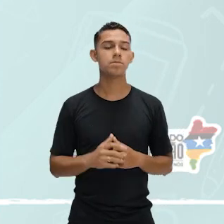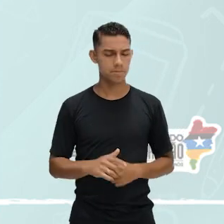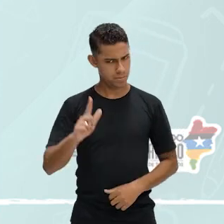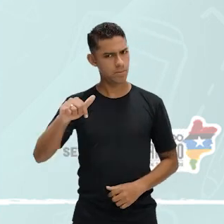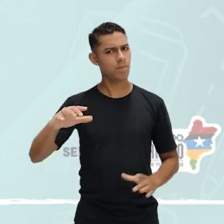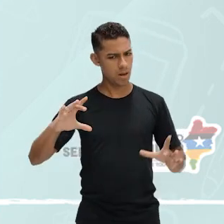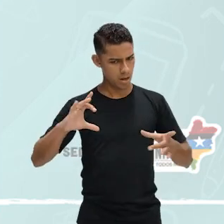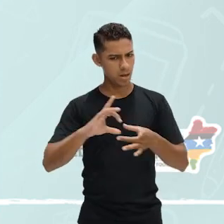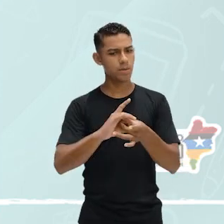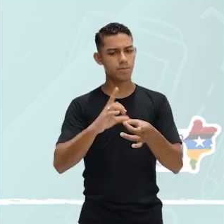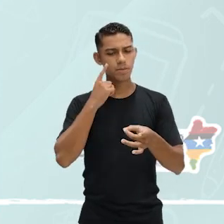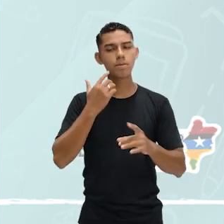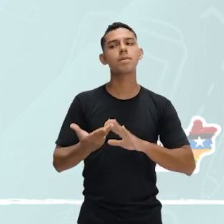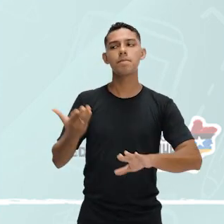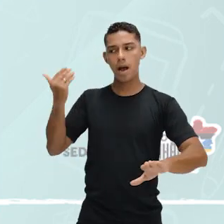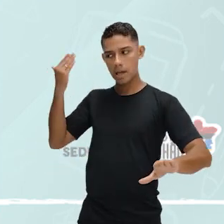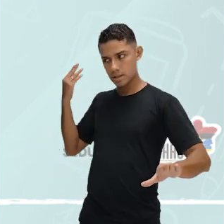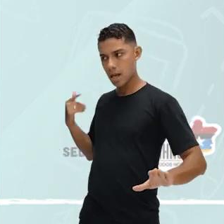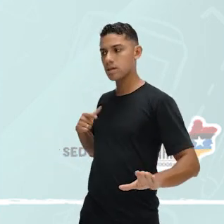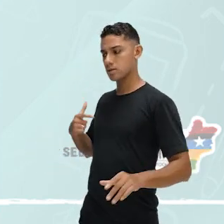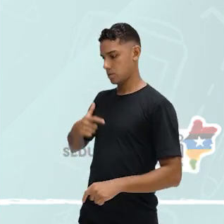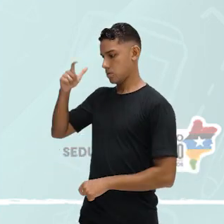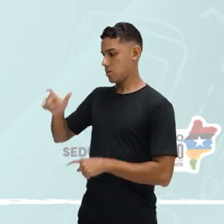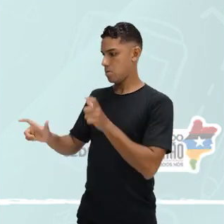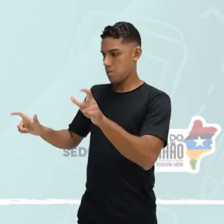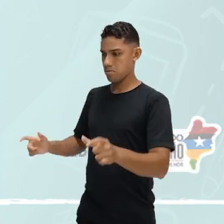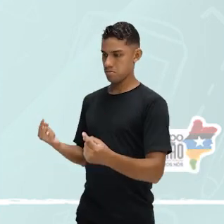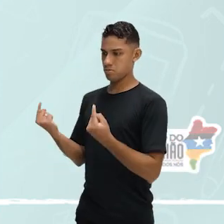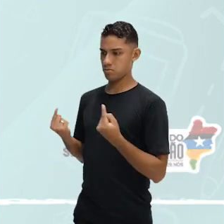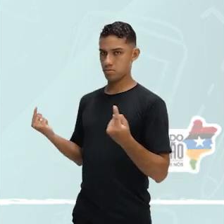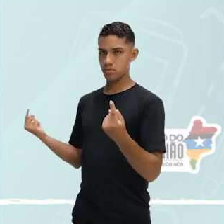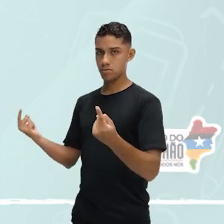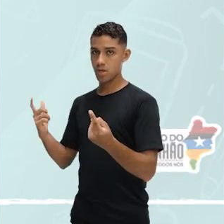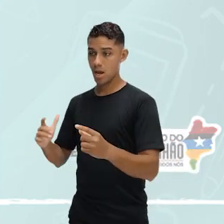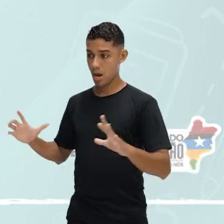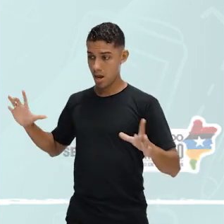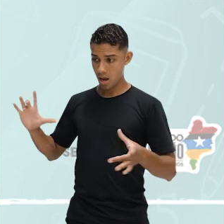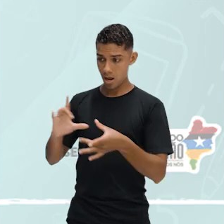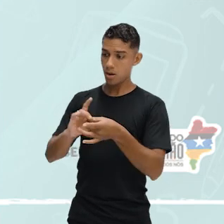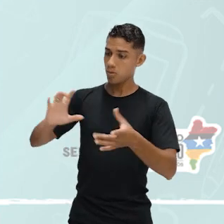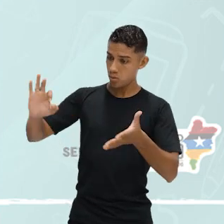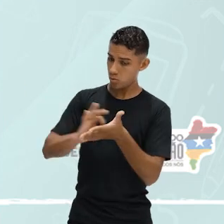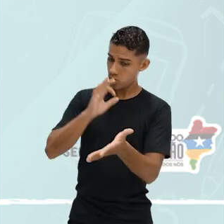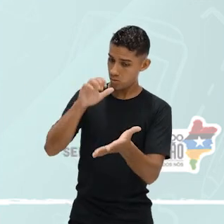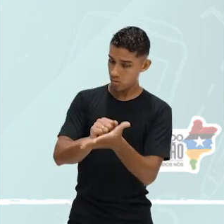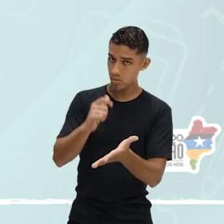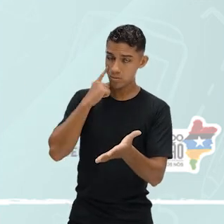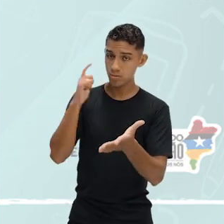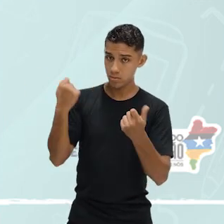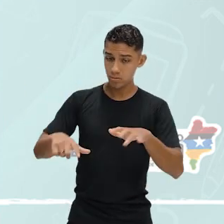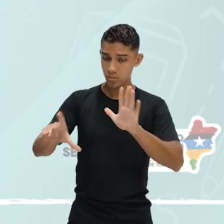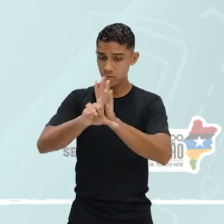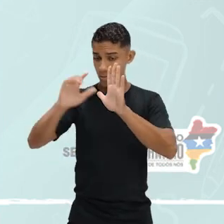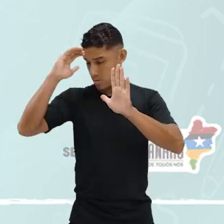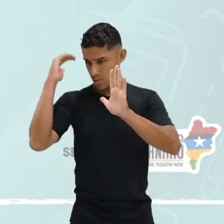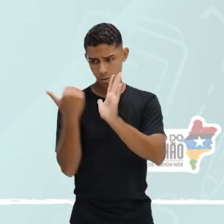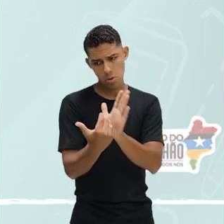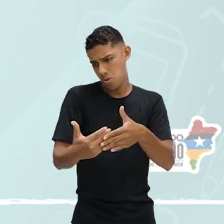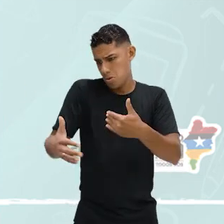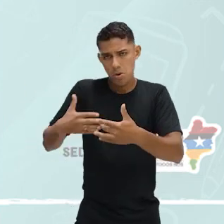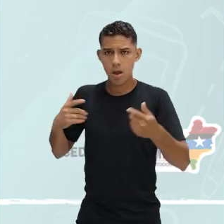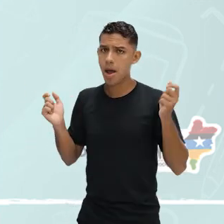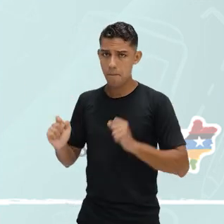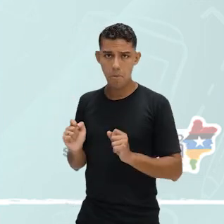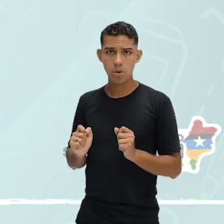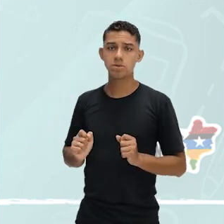nós estávamos no estado de natureza, fizemos um acordo, um pacto e um contrato. Pode ser qualquer um desses termos,